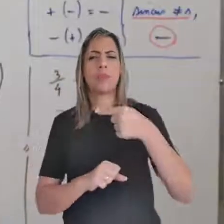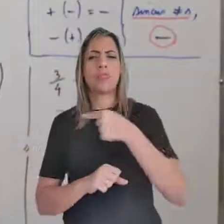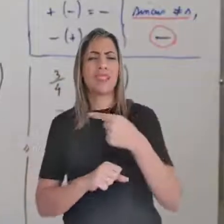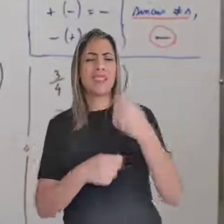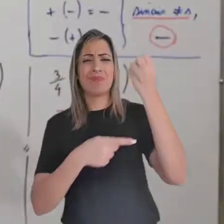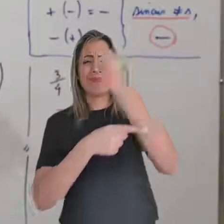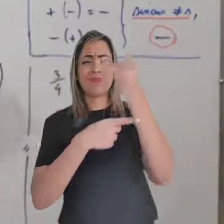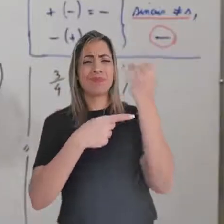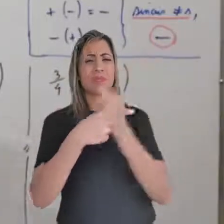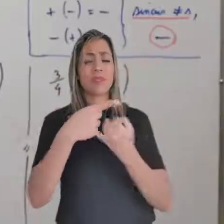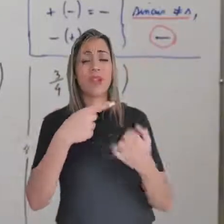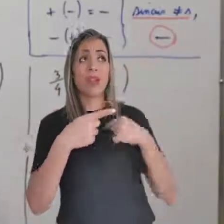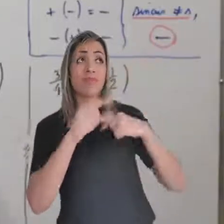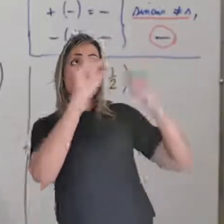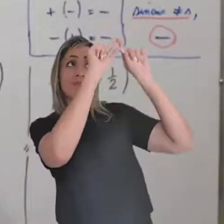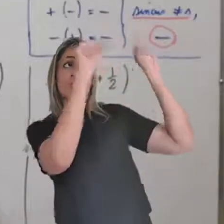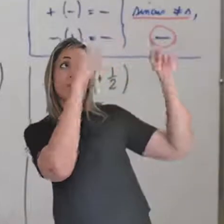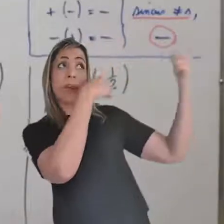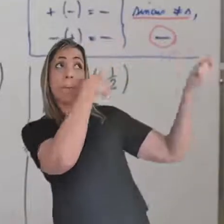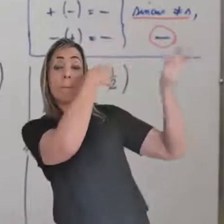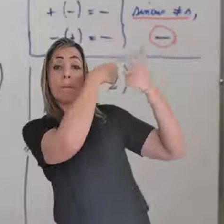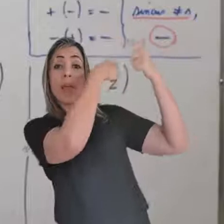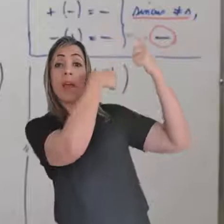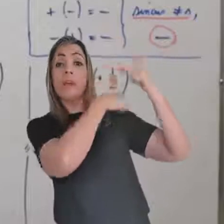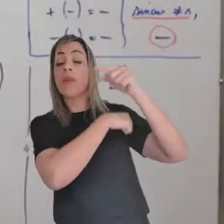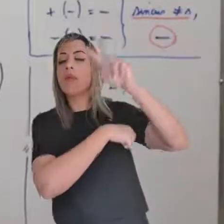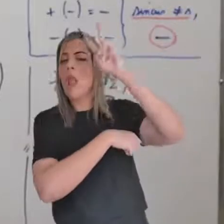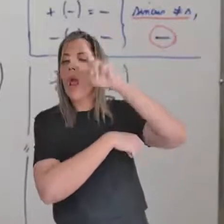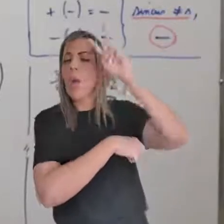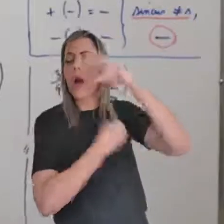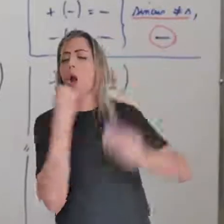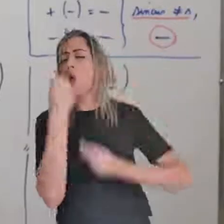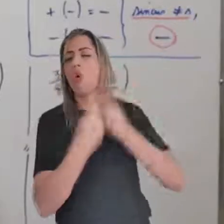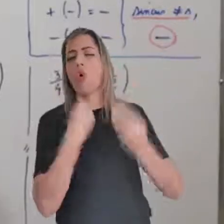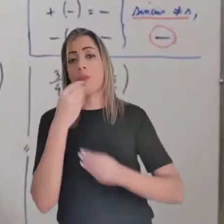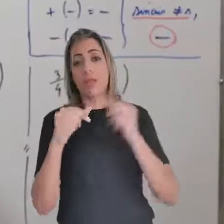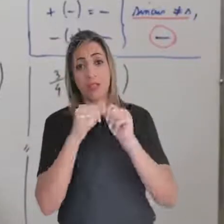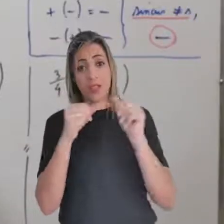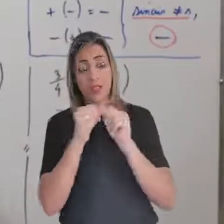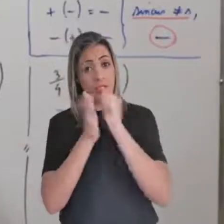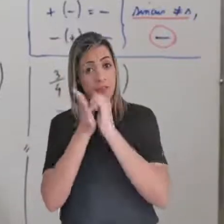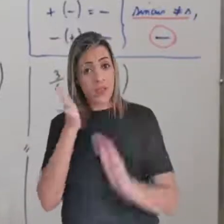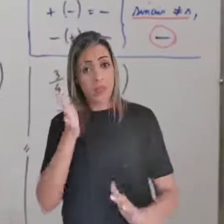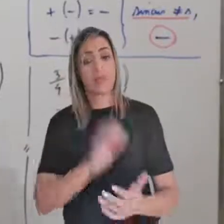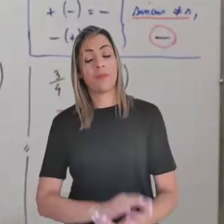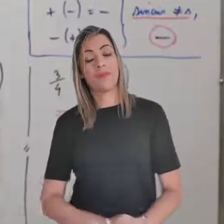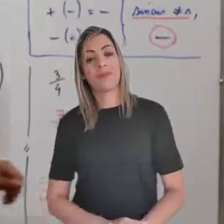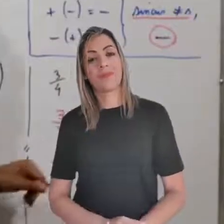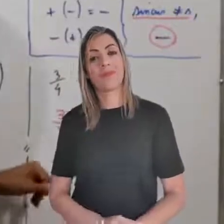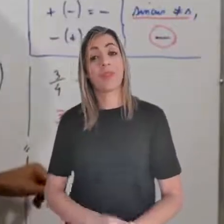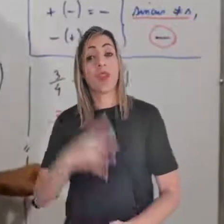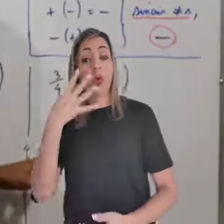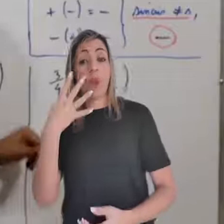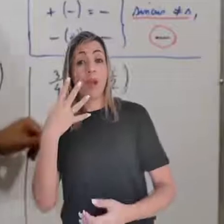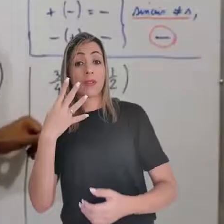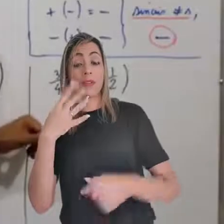trabalhar com frações, vou deixar um card aqui em cima, para que você possa relembrar como fazer essa tarefa. Vamos